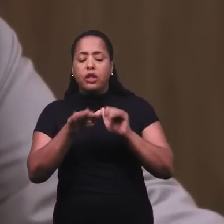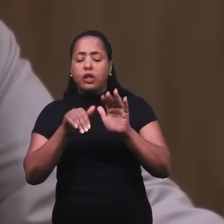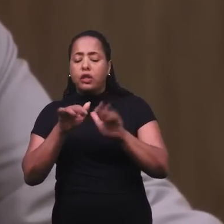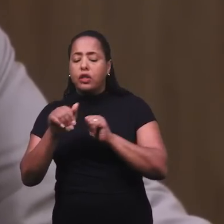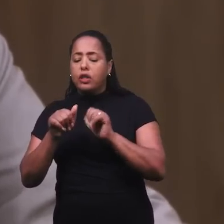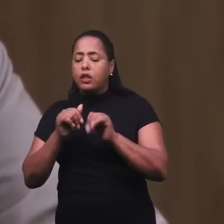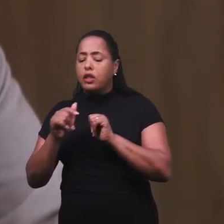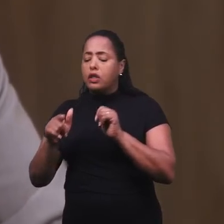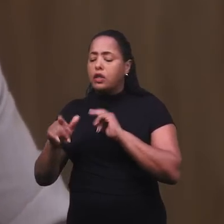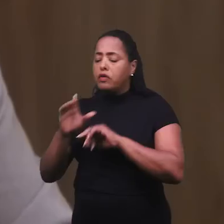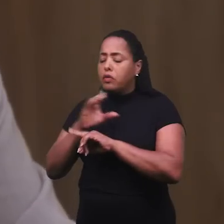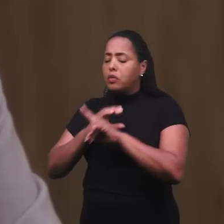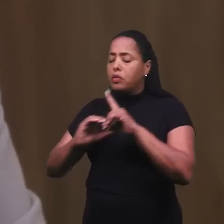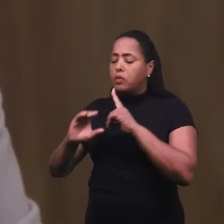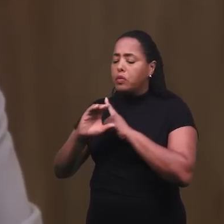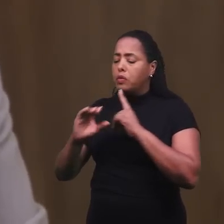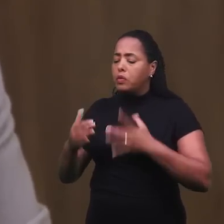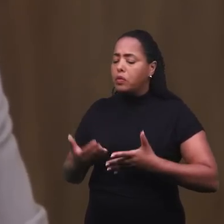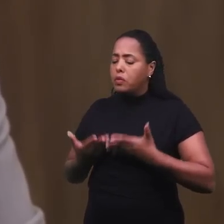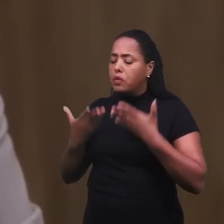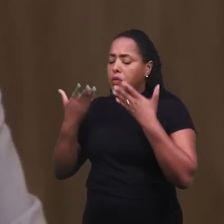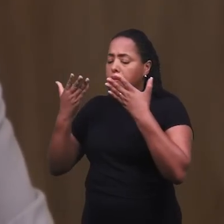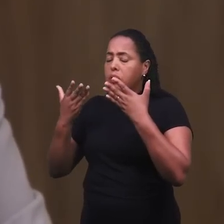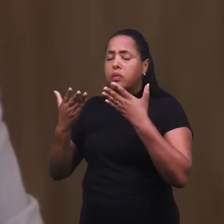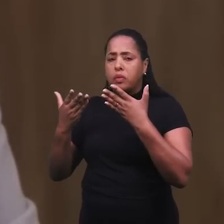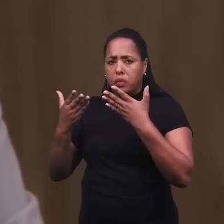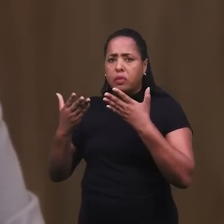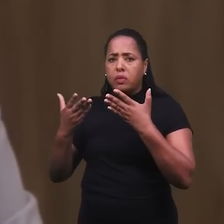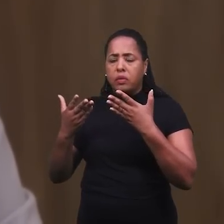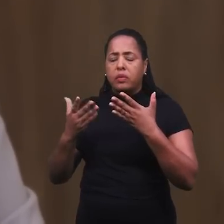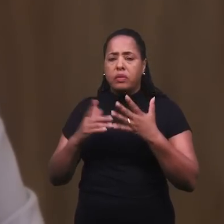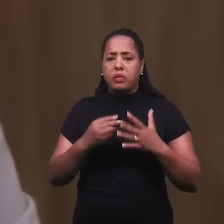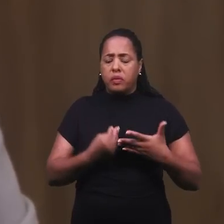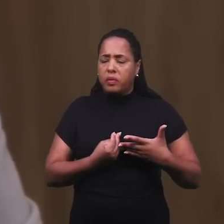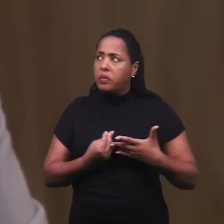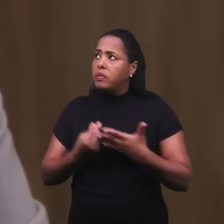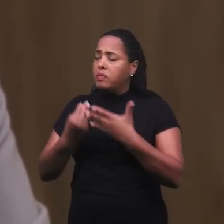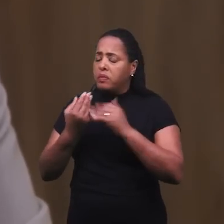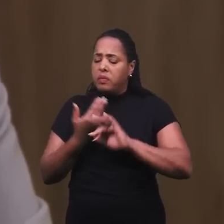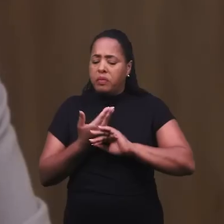aqui sacrificar ao Senhor. Então esse acompanhamento espiritual, no sentido